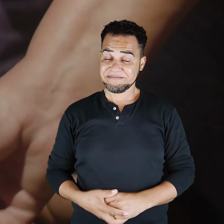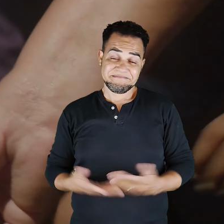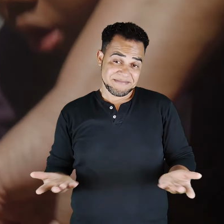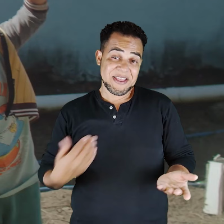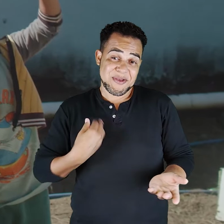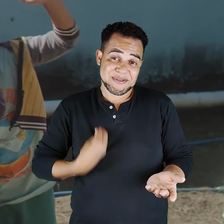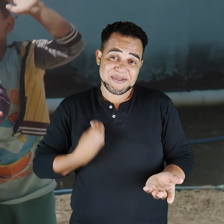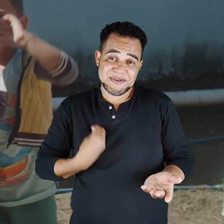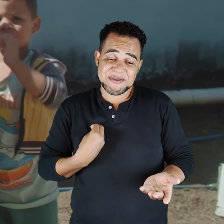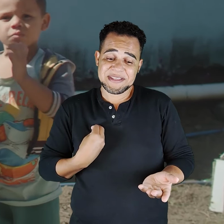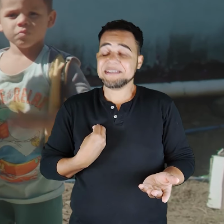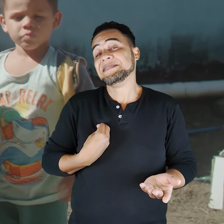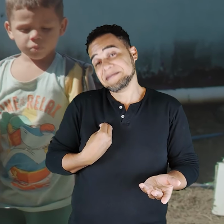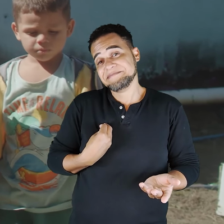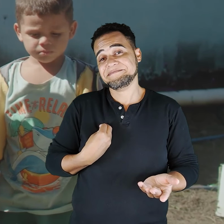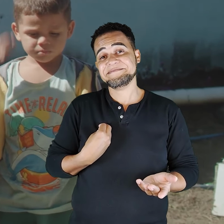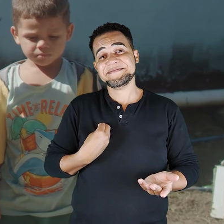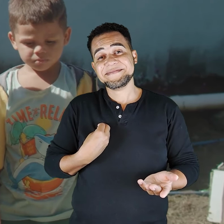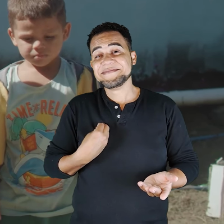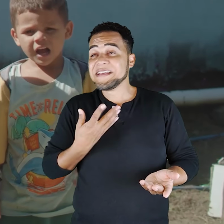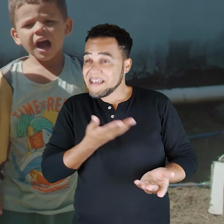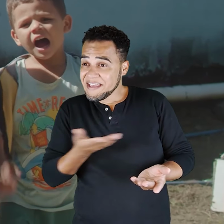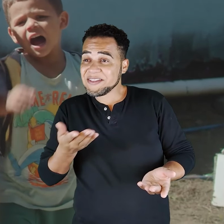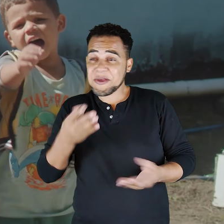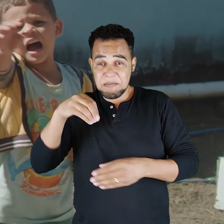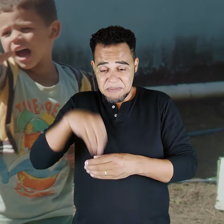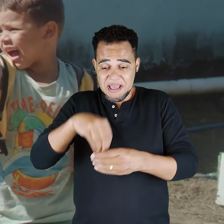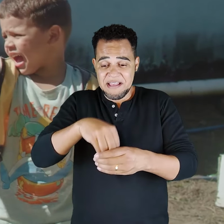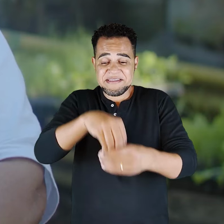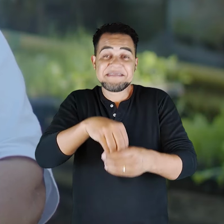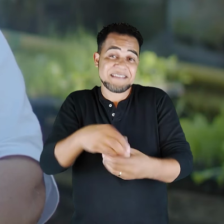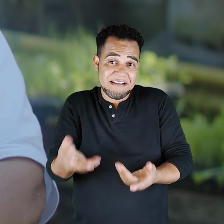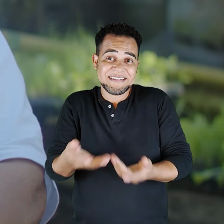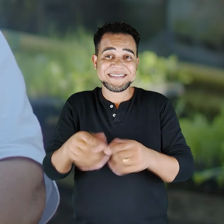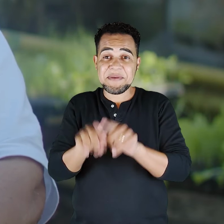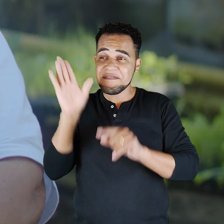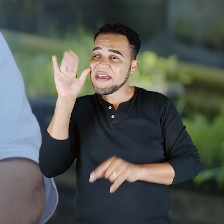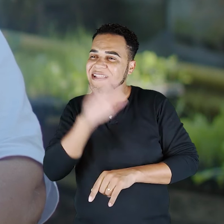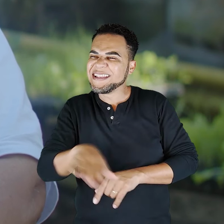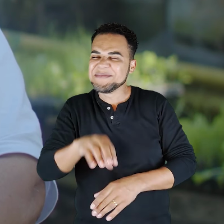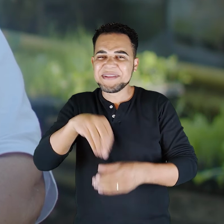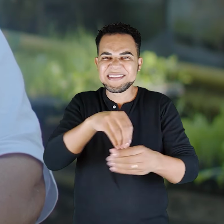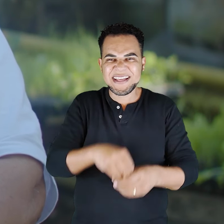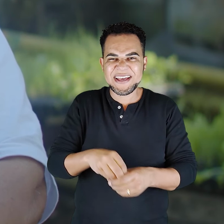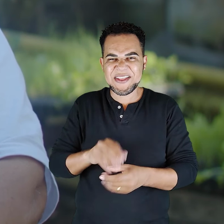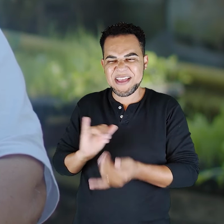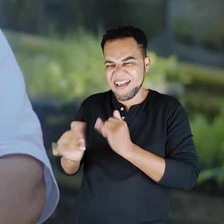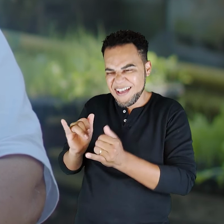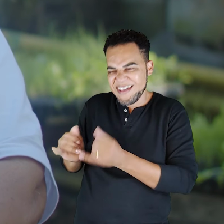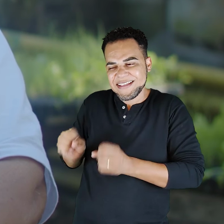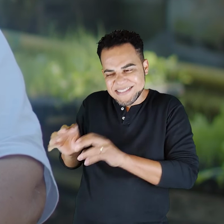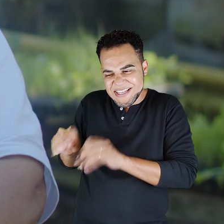E aí eu tô aqui, plantando, e as minhas crianças também estão plantando, tô passando o meu saber. Para os meus bebês